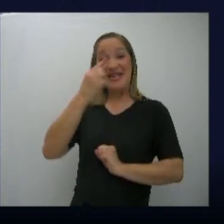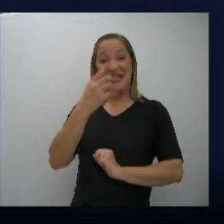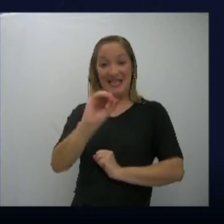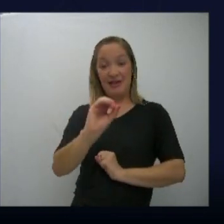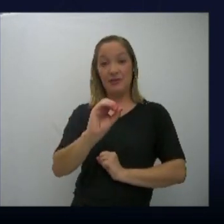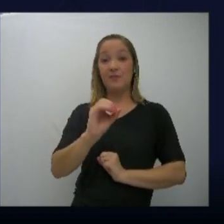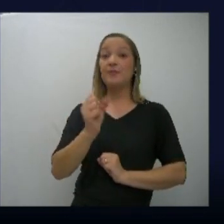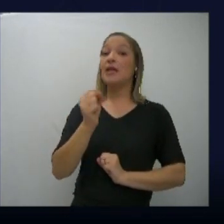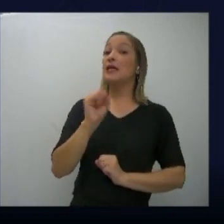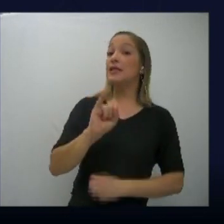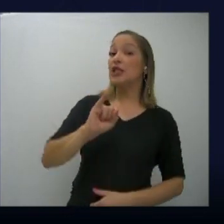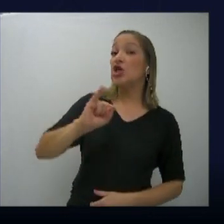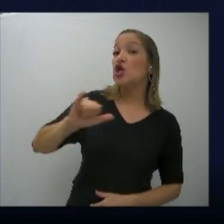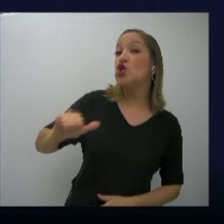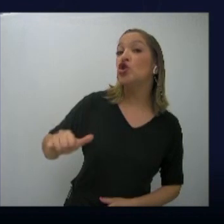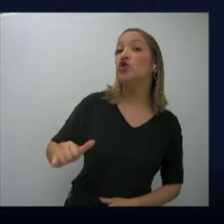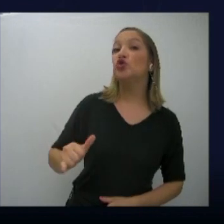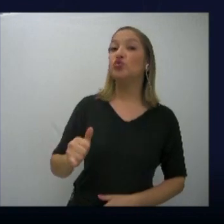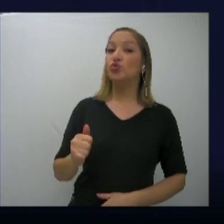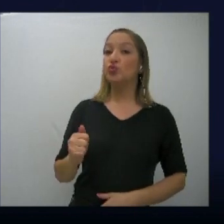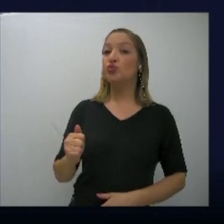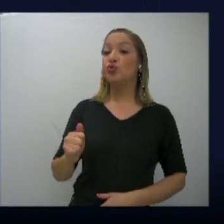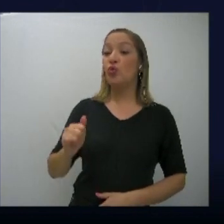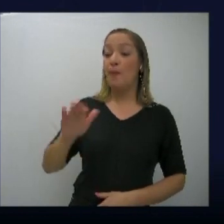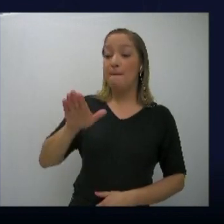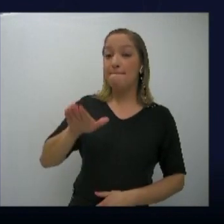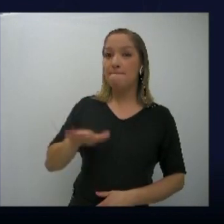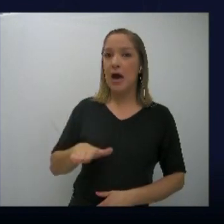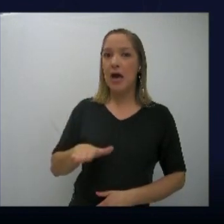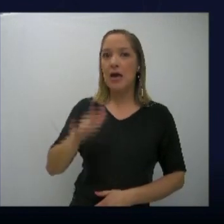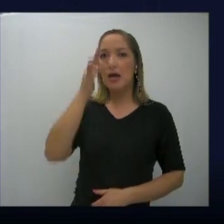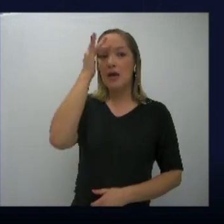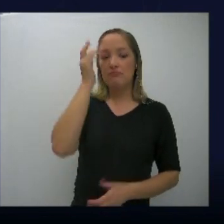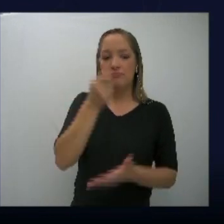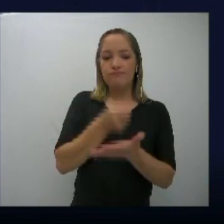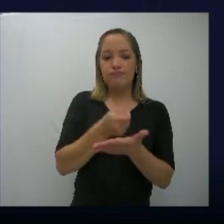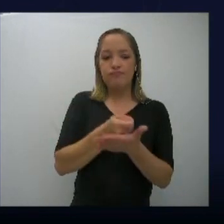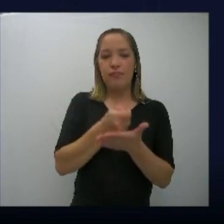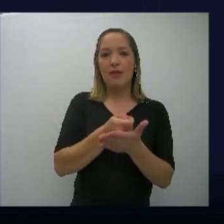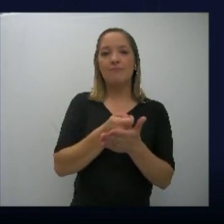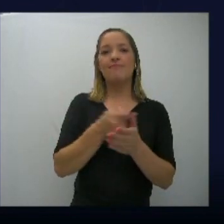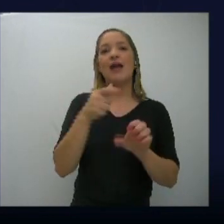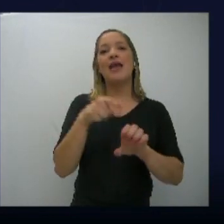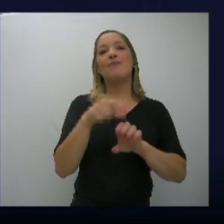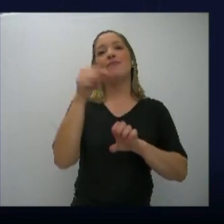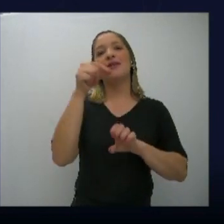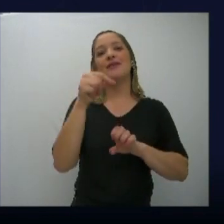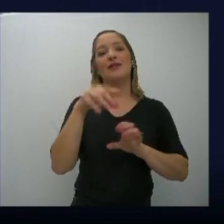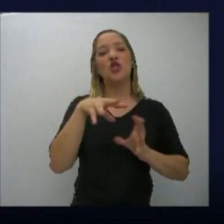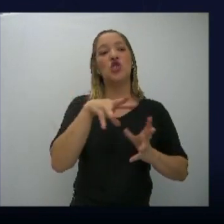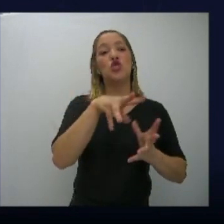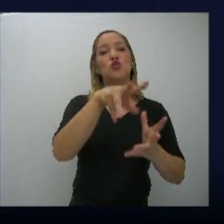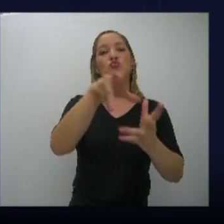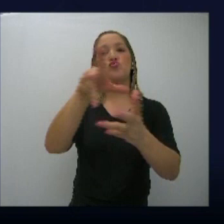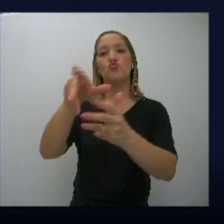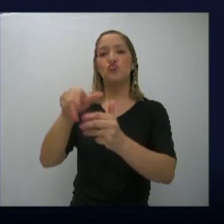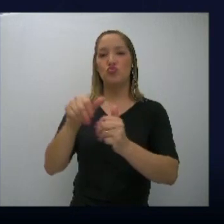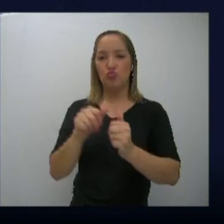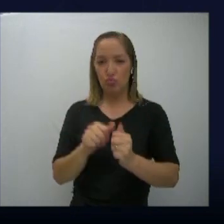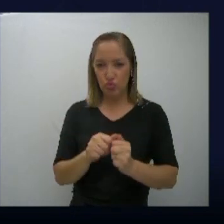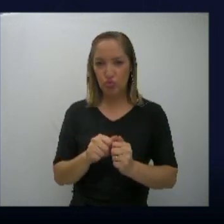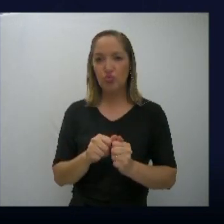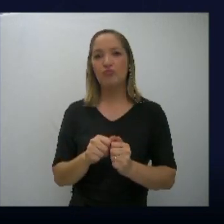jeito assim juros baixos obriga as pessoas a a empreenderem como todo né direitinho que